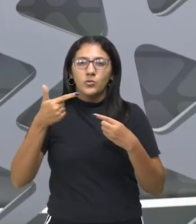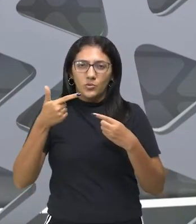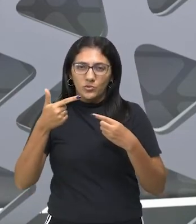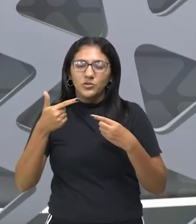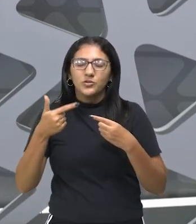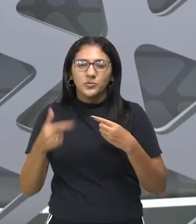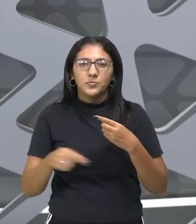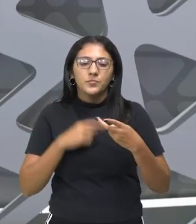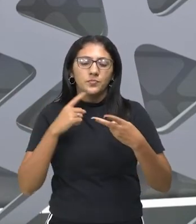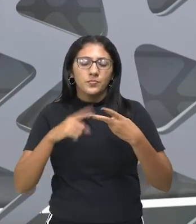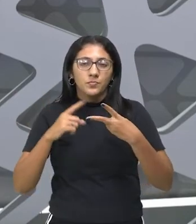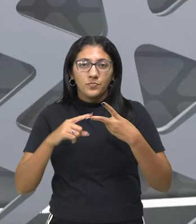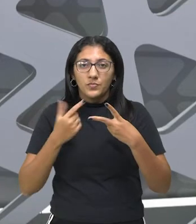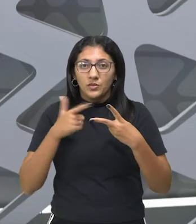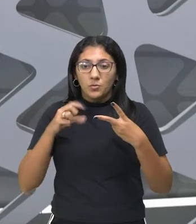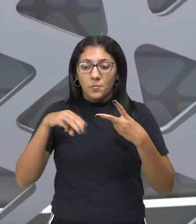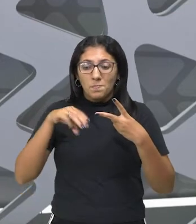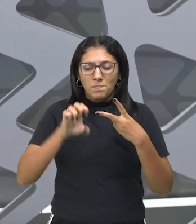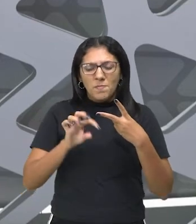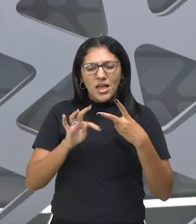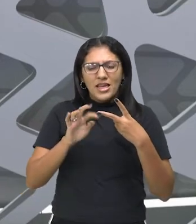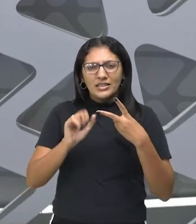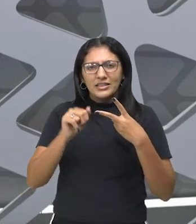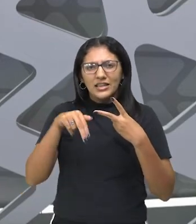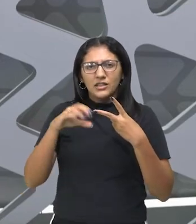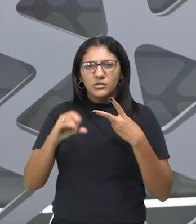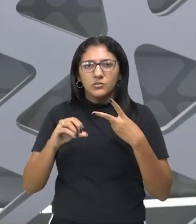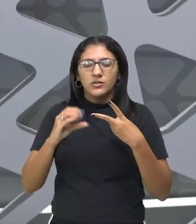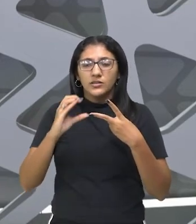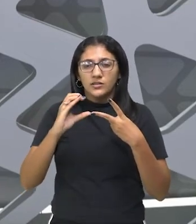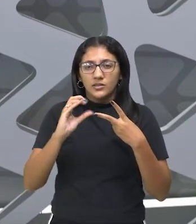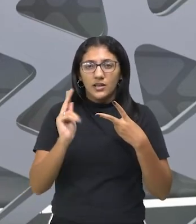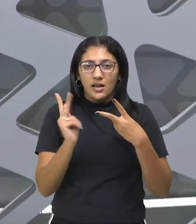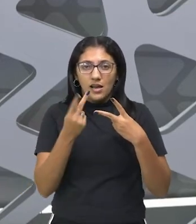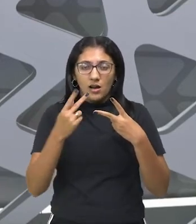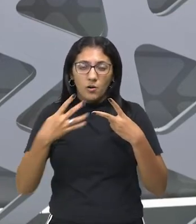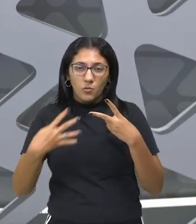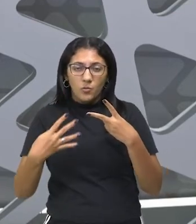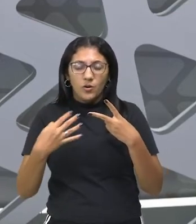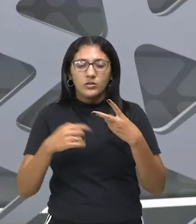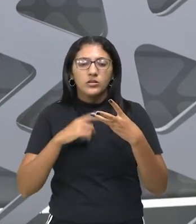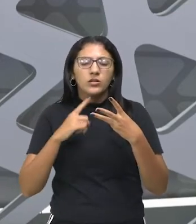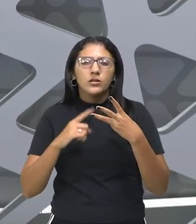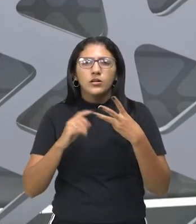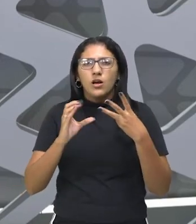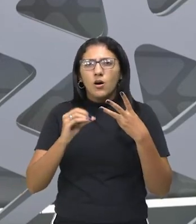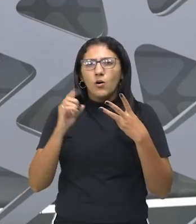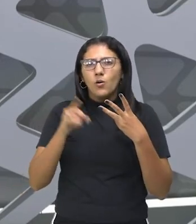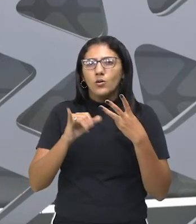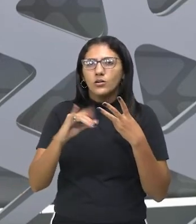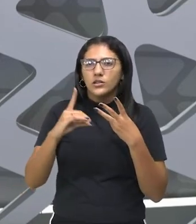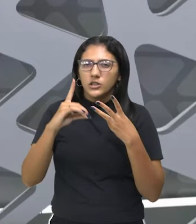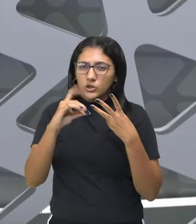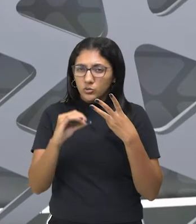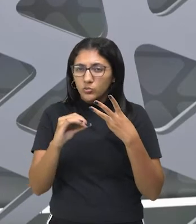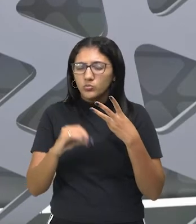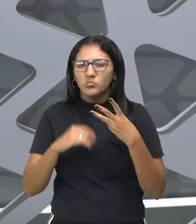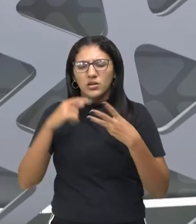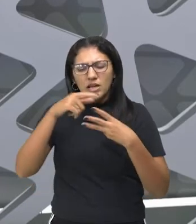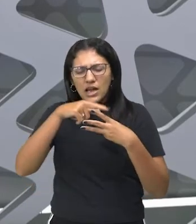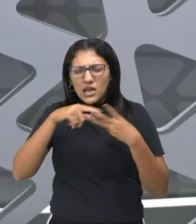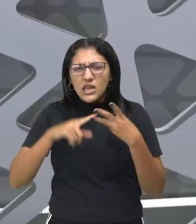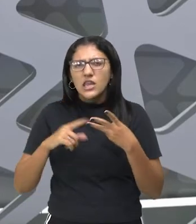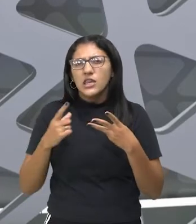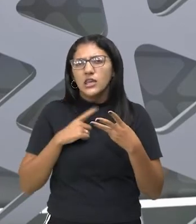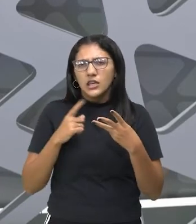carbono. Temos o metano, que é o CH4, e temos o óxido nitroso. Esses